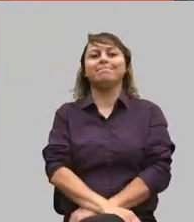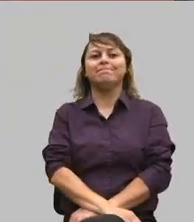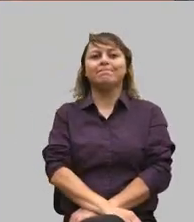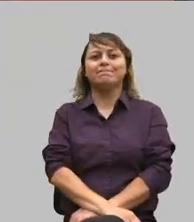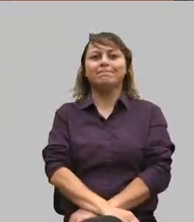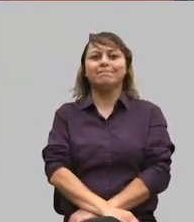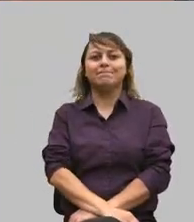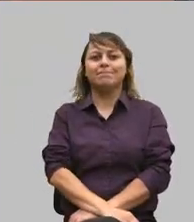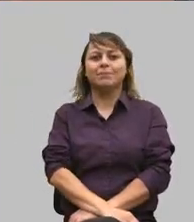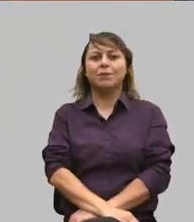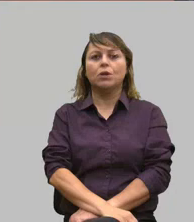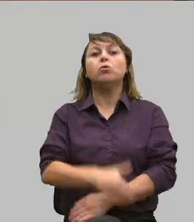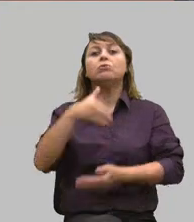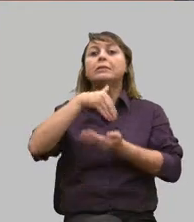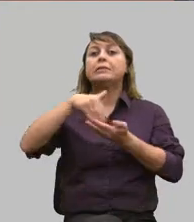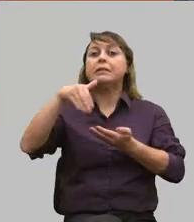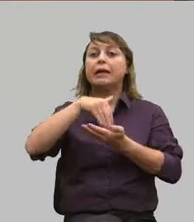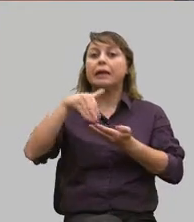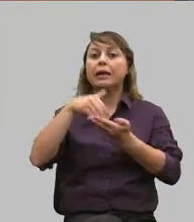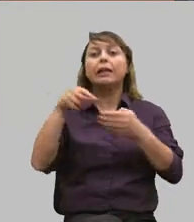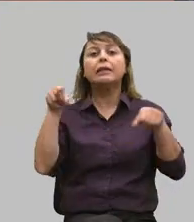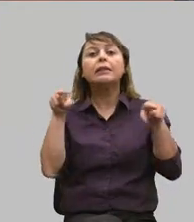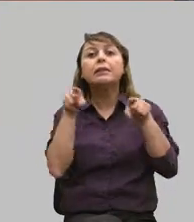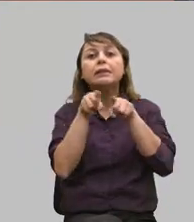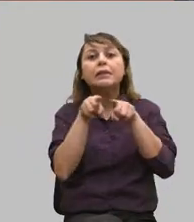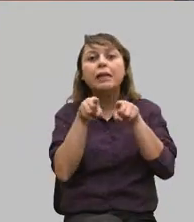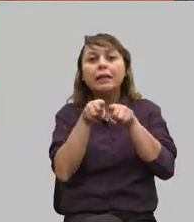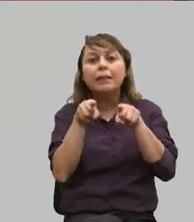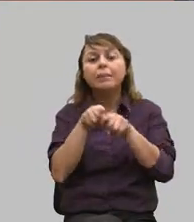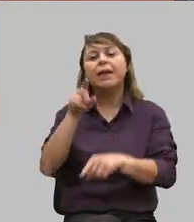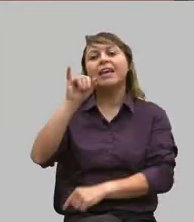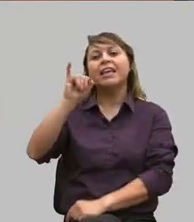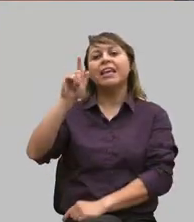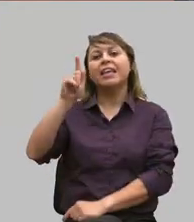e o secretário também o